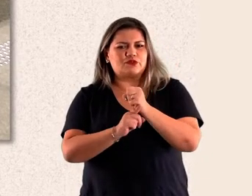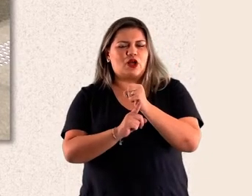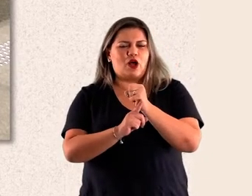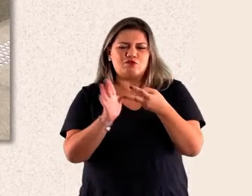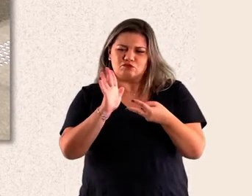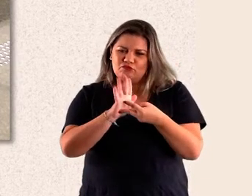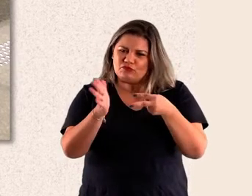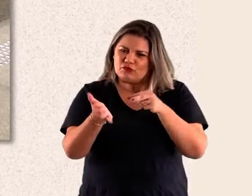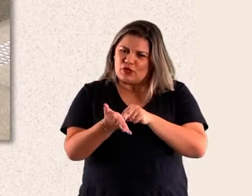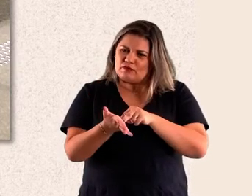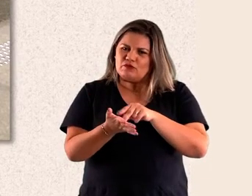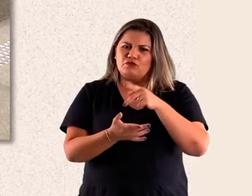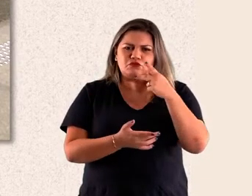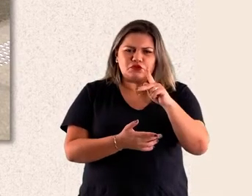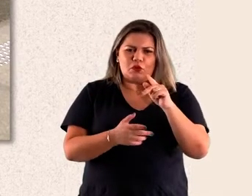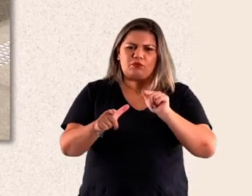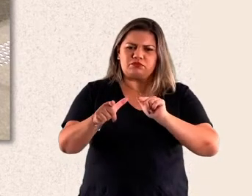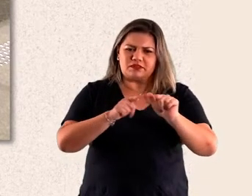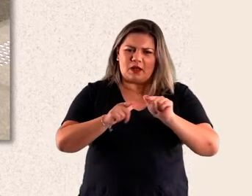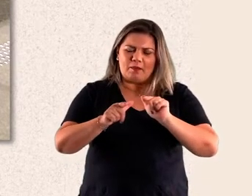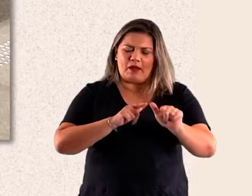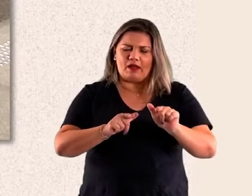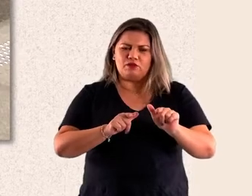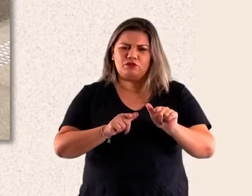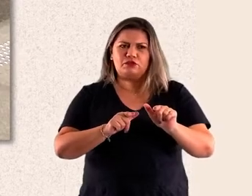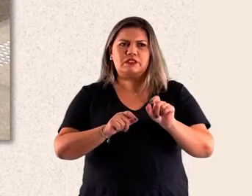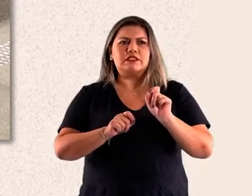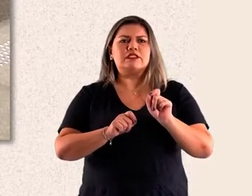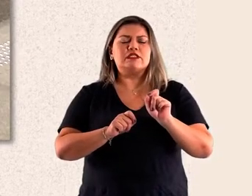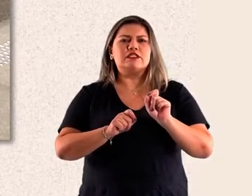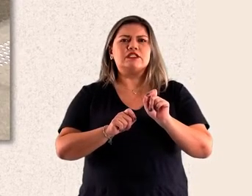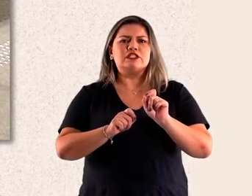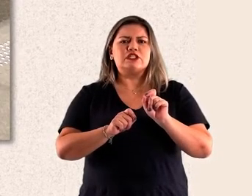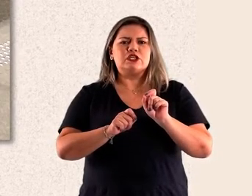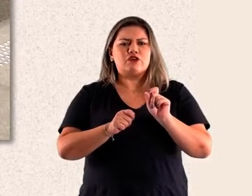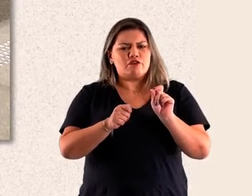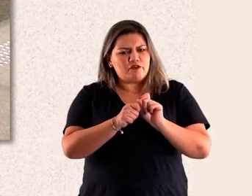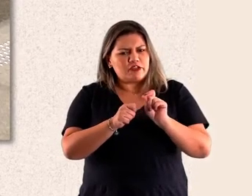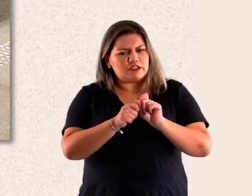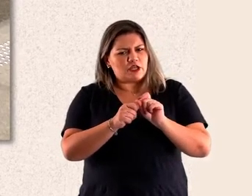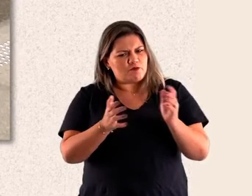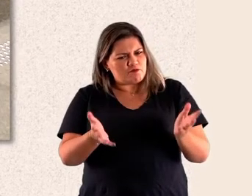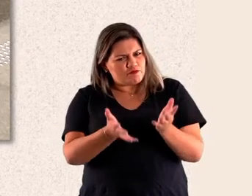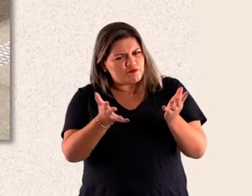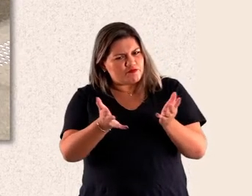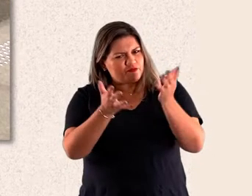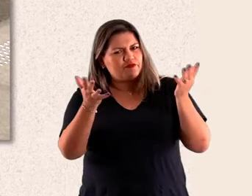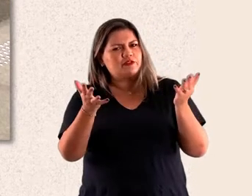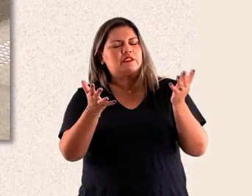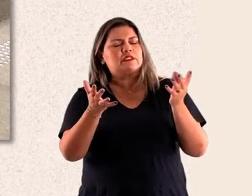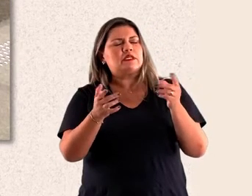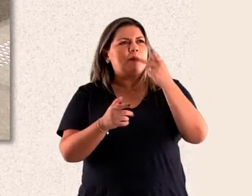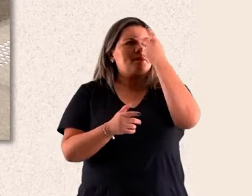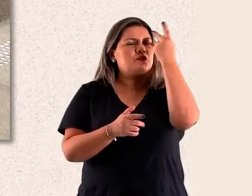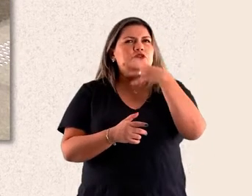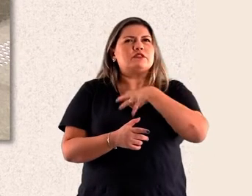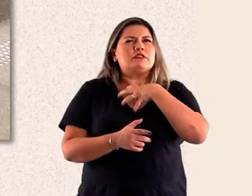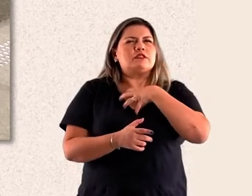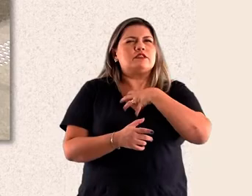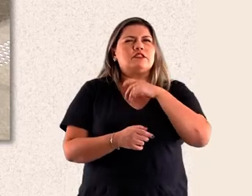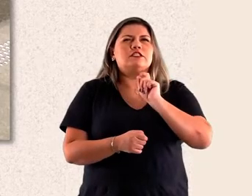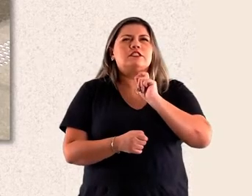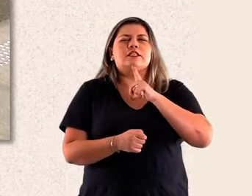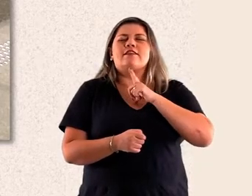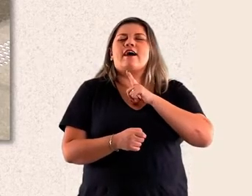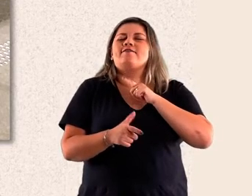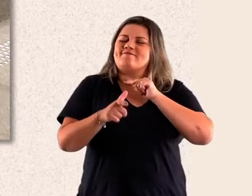significado do seu trabalho e com isso gerar também um certo engajamento né da pessoa sentir está fazendo algo